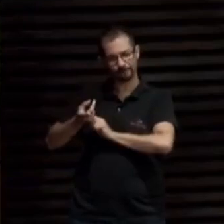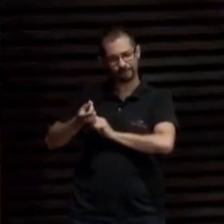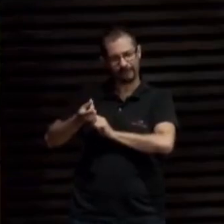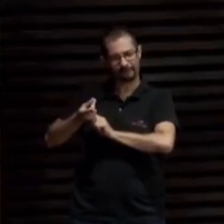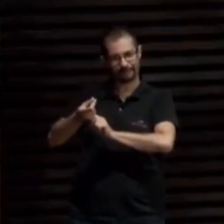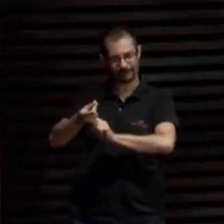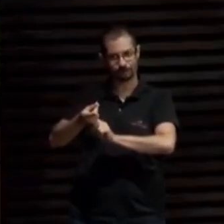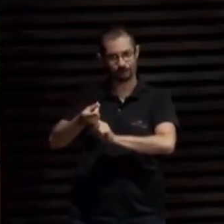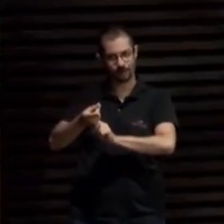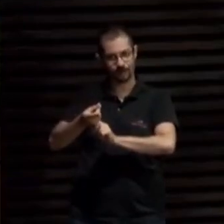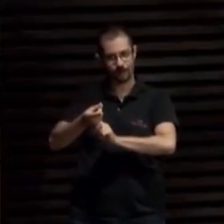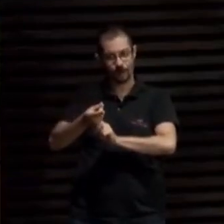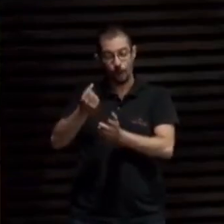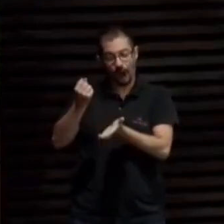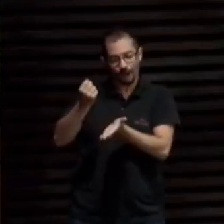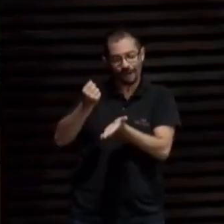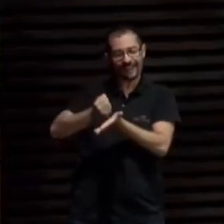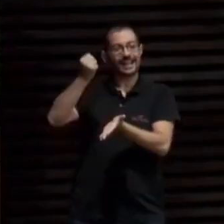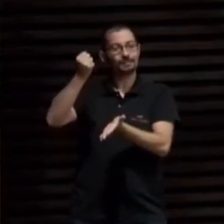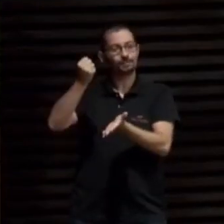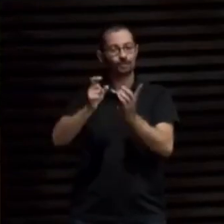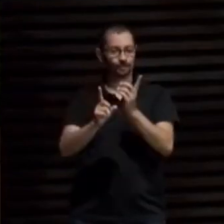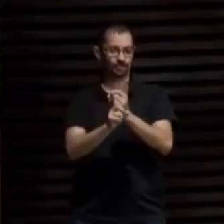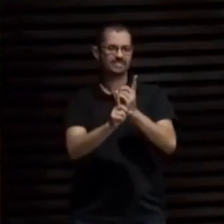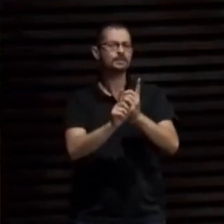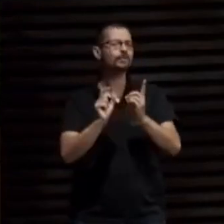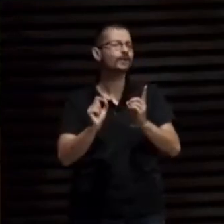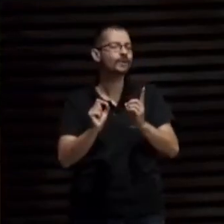discípulos de Cristo é o amor.